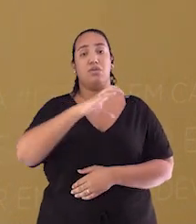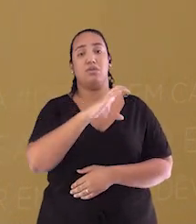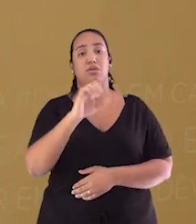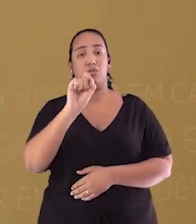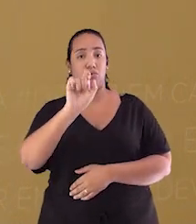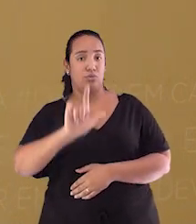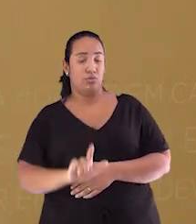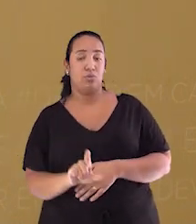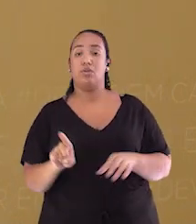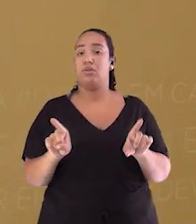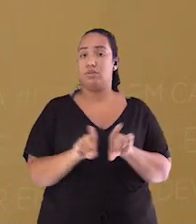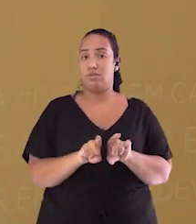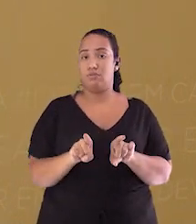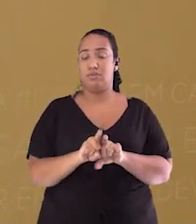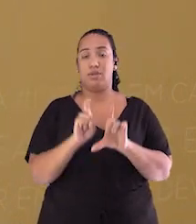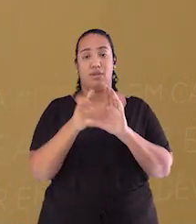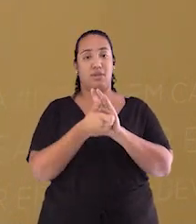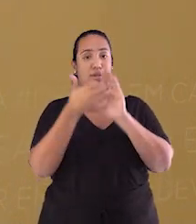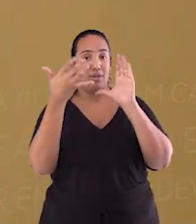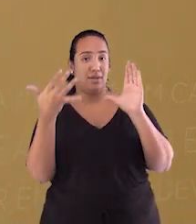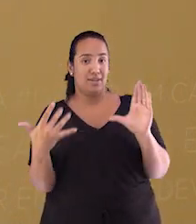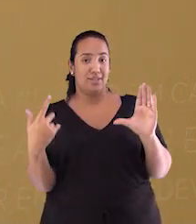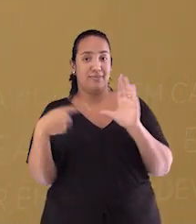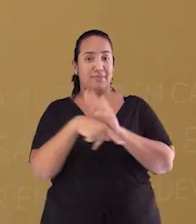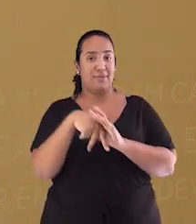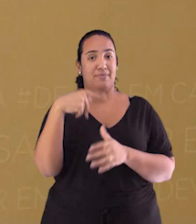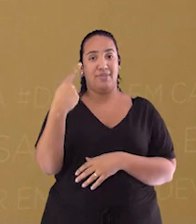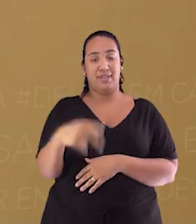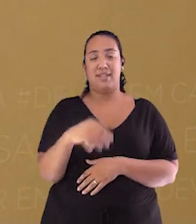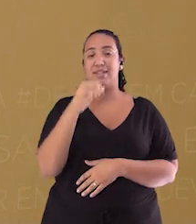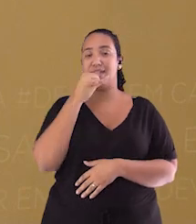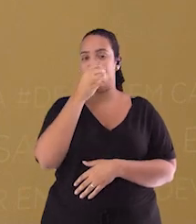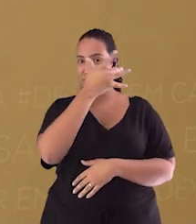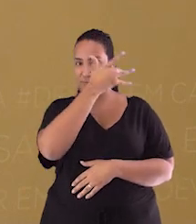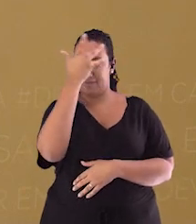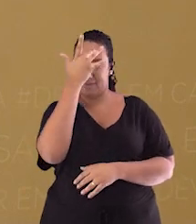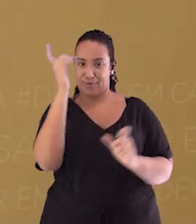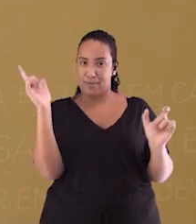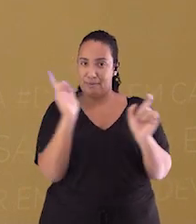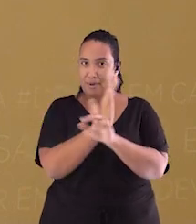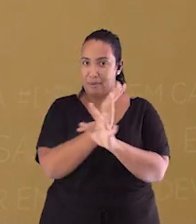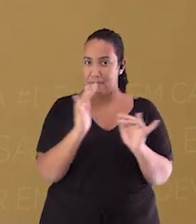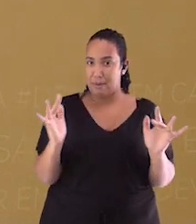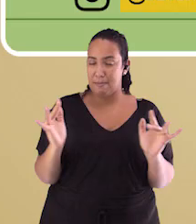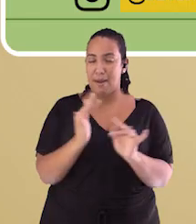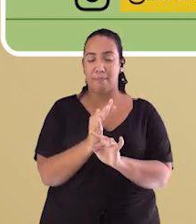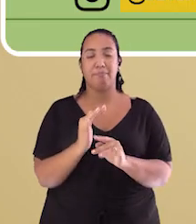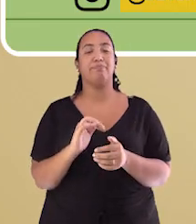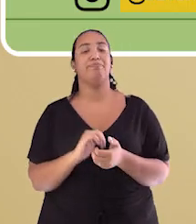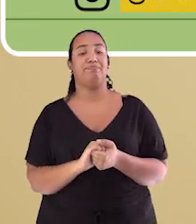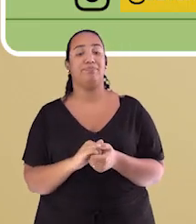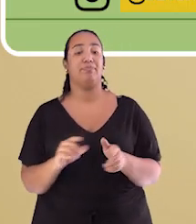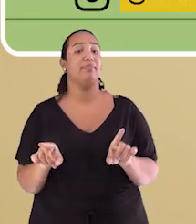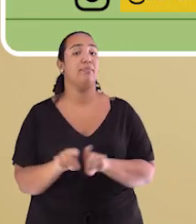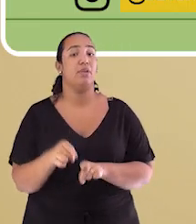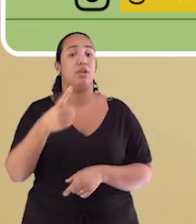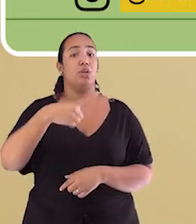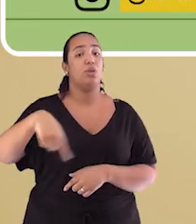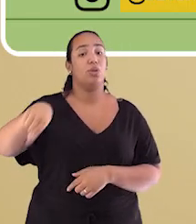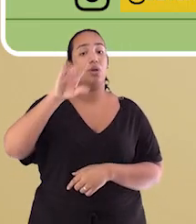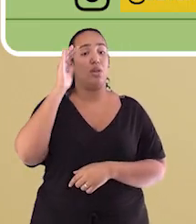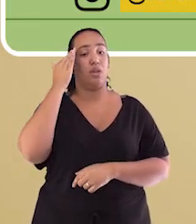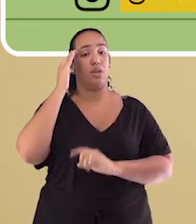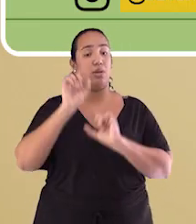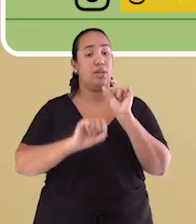do país e de suas características como a urbanização e contingente populacional. Além disso,